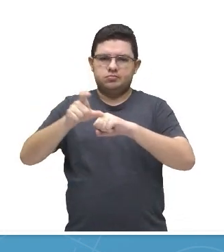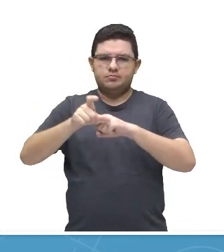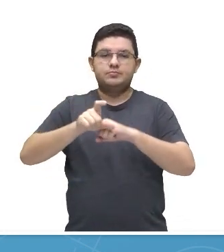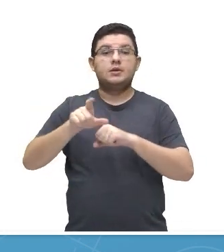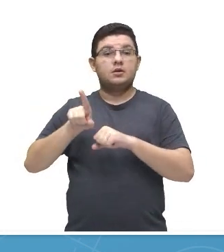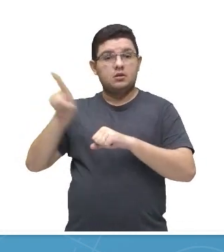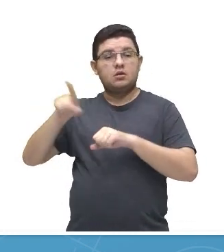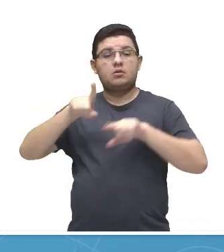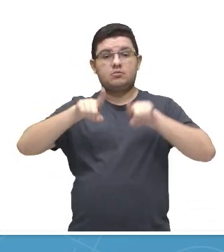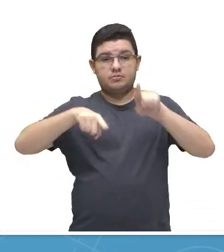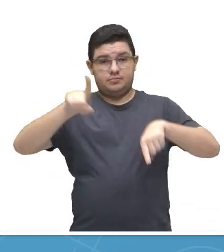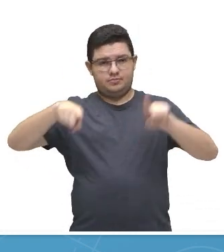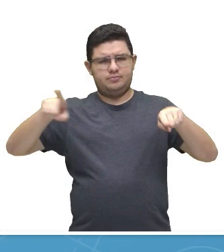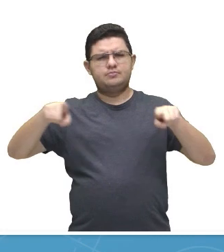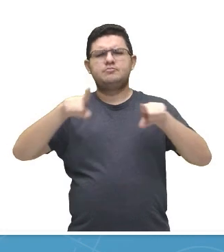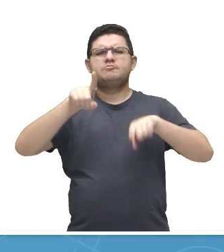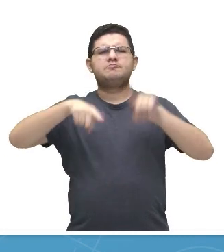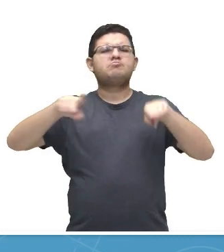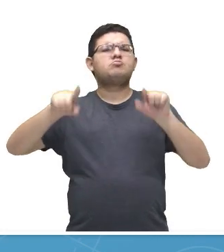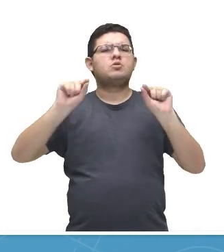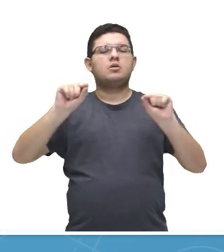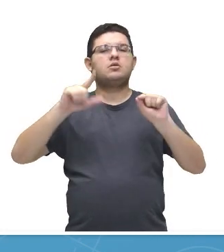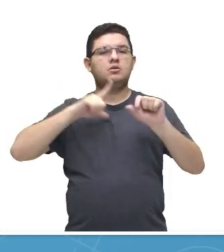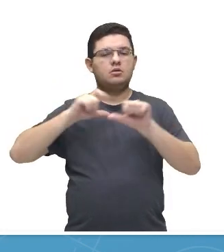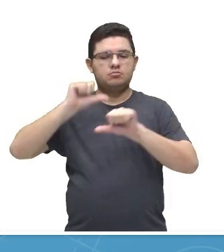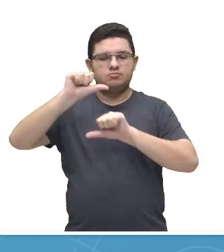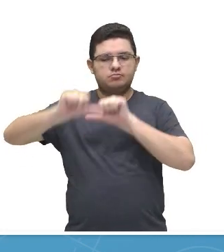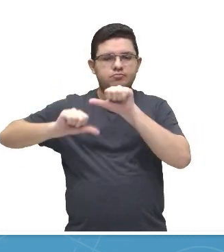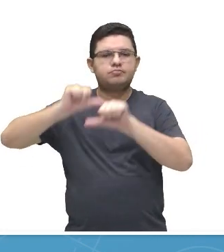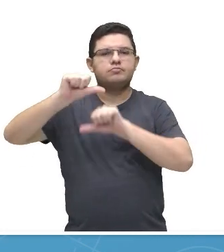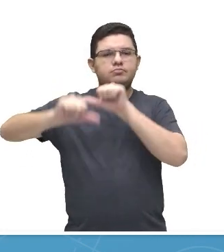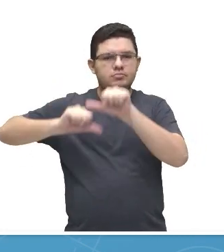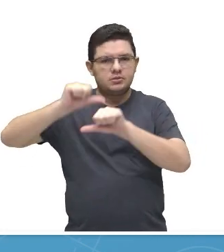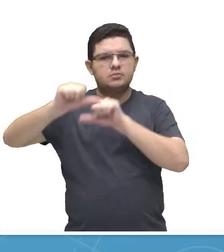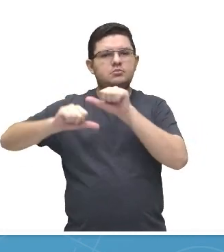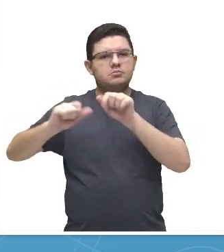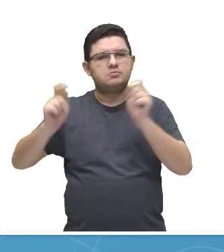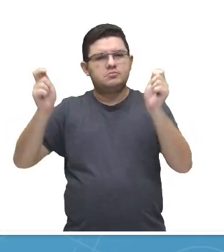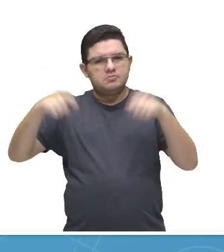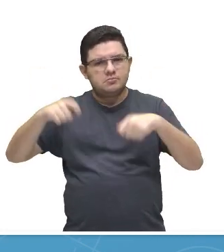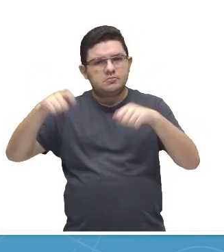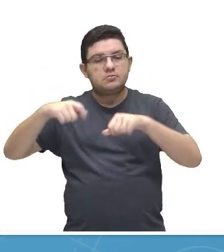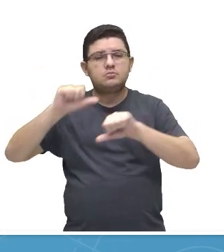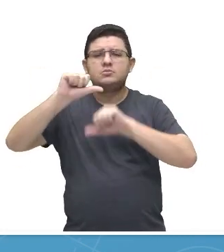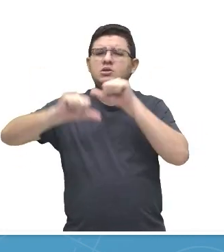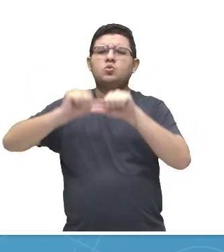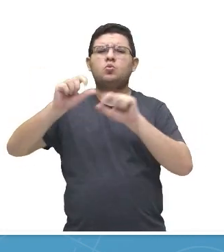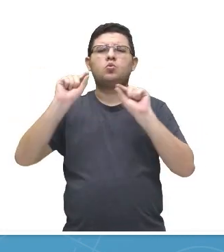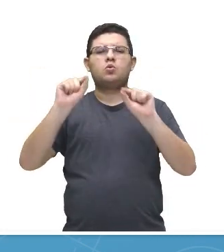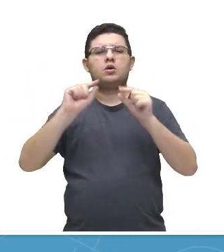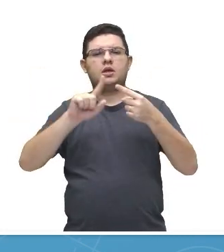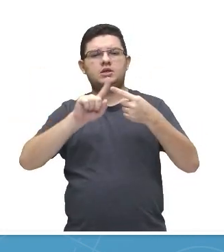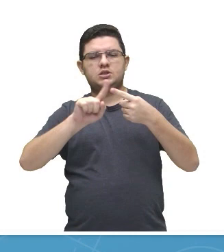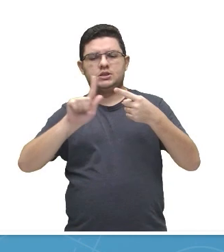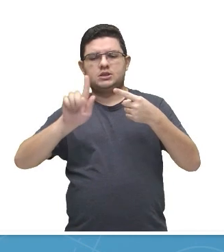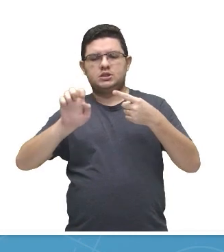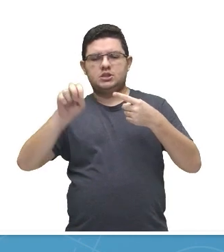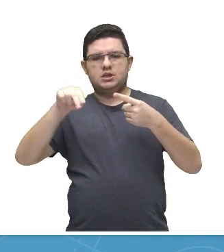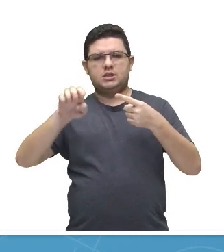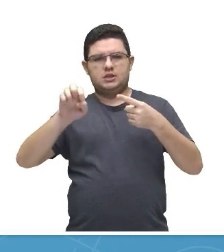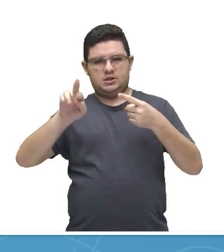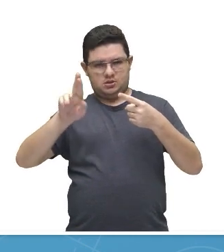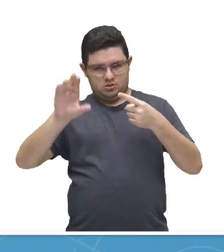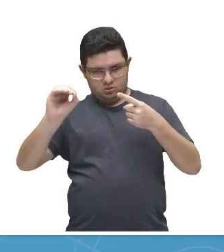que ela sofre modificações, ela é flexões de gênero, número e